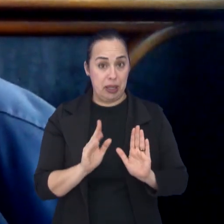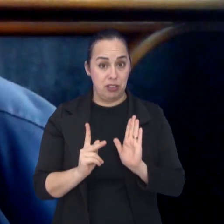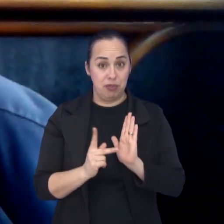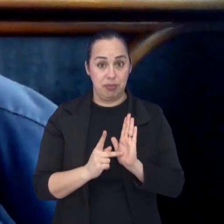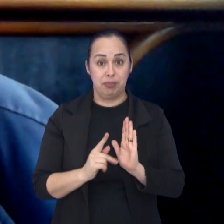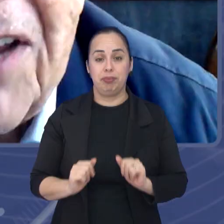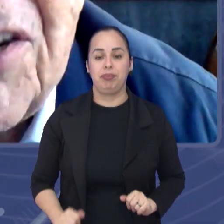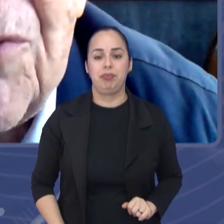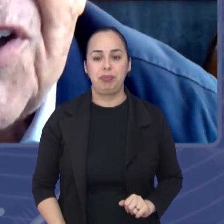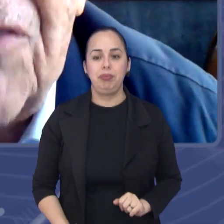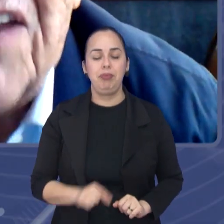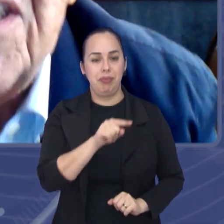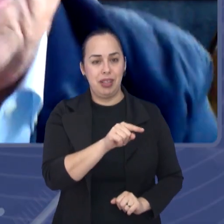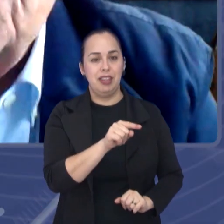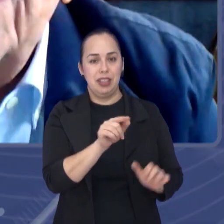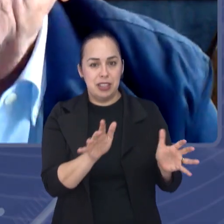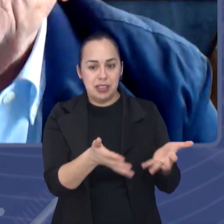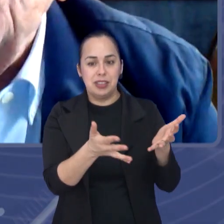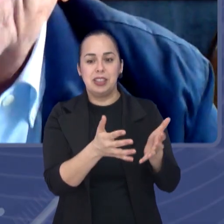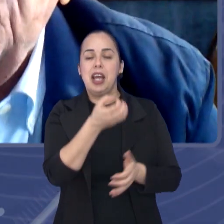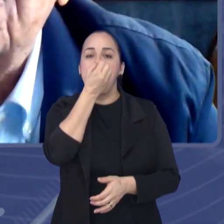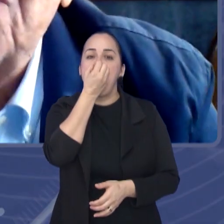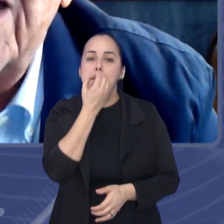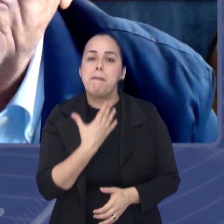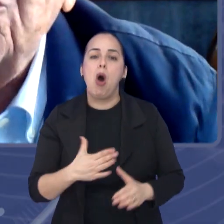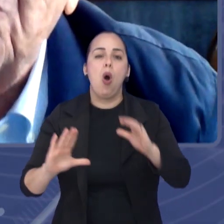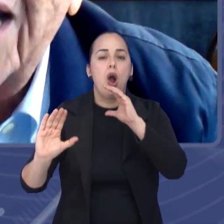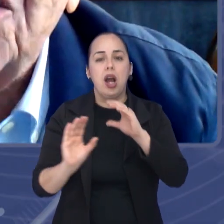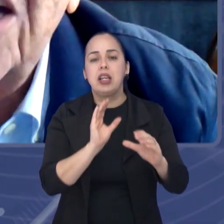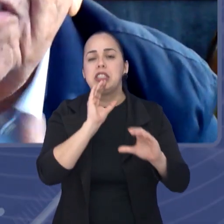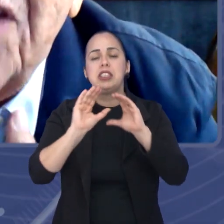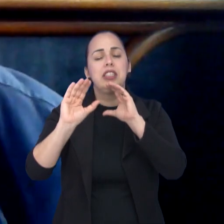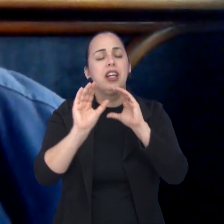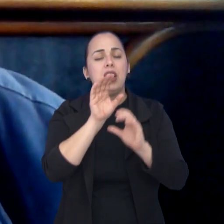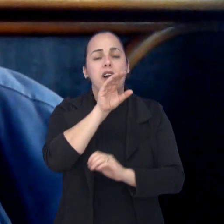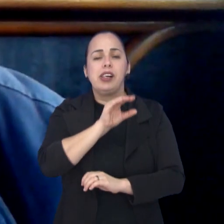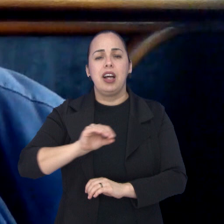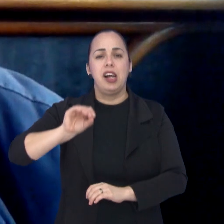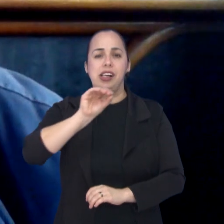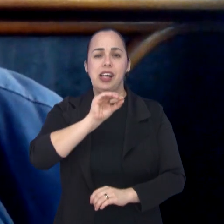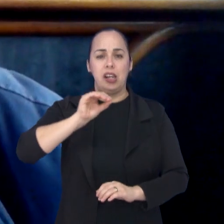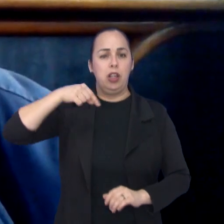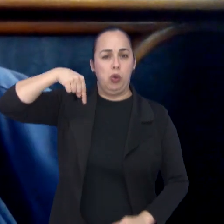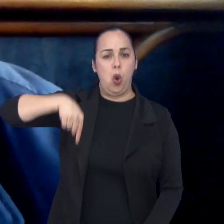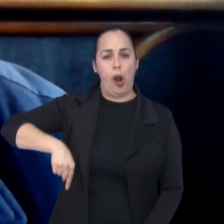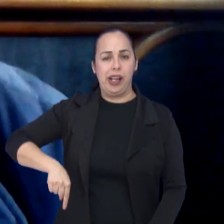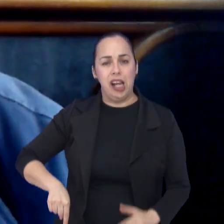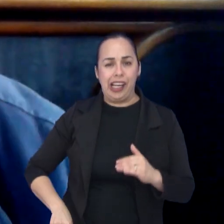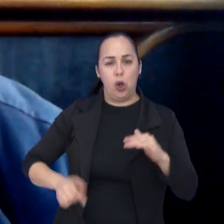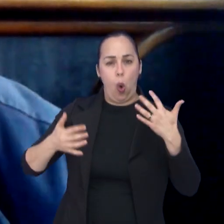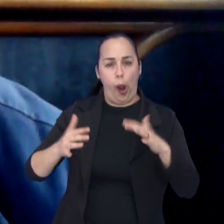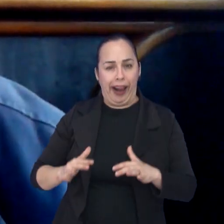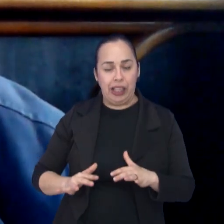viu? Fazendo você fazer. Diz que ele é muito bom, que a voz dele é muito baixa, ele tem um grave,